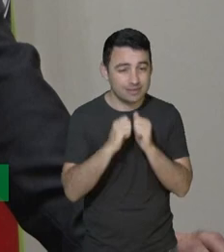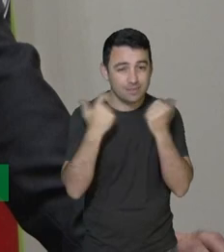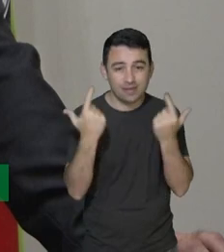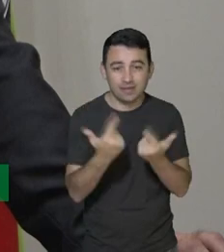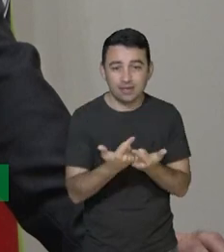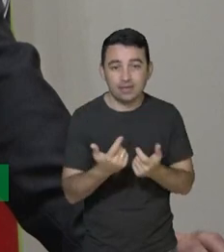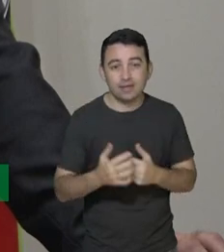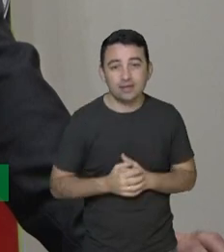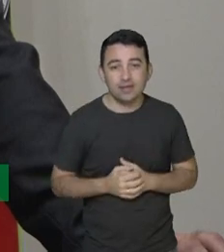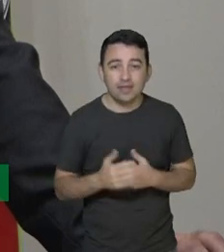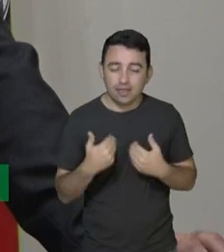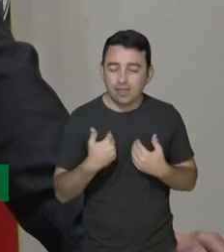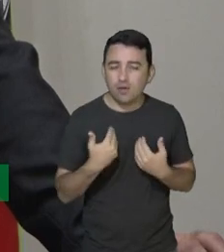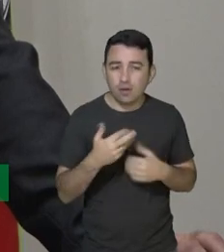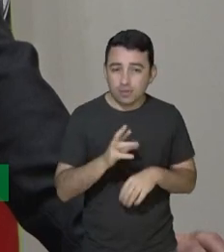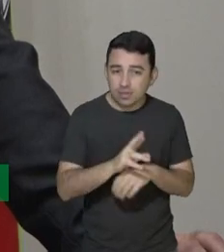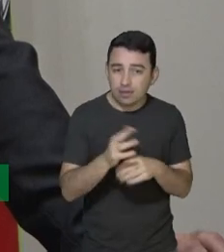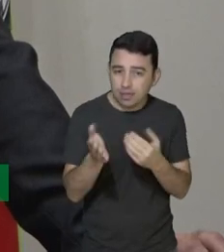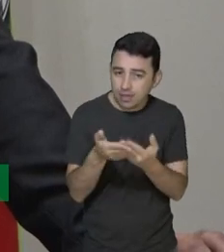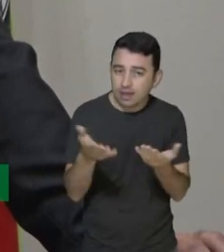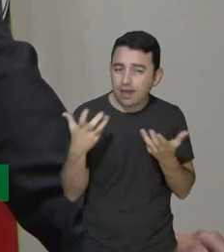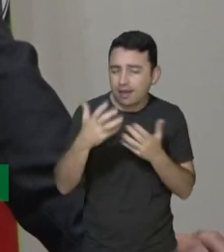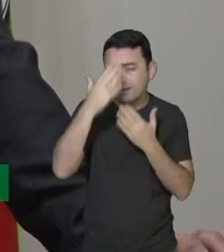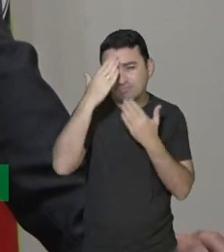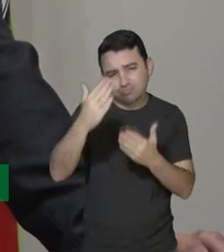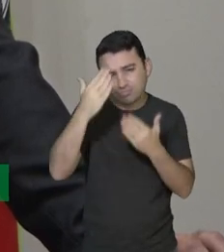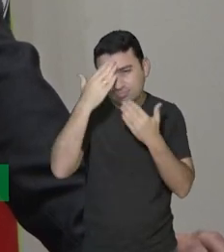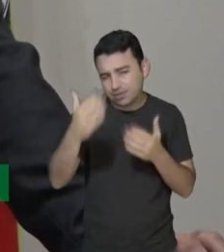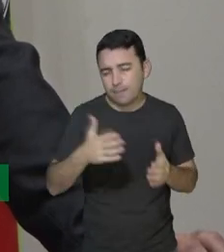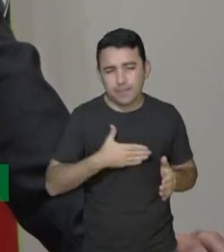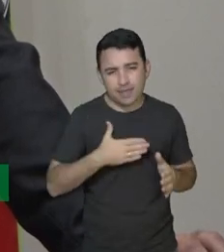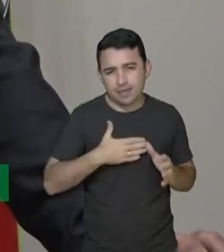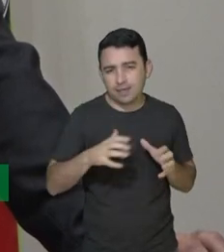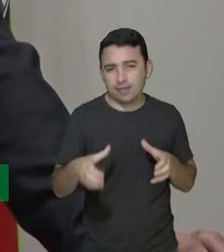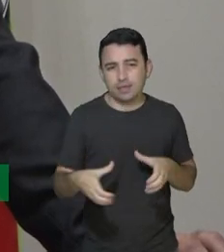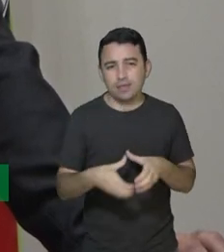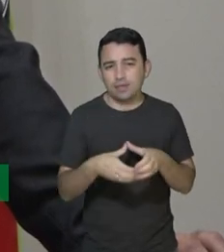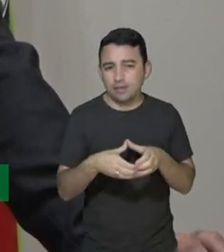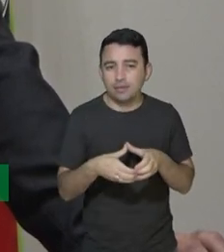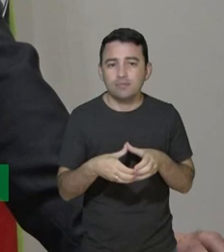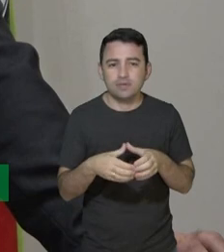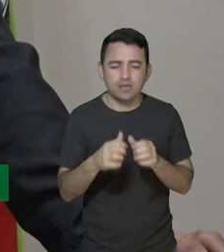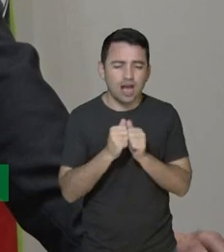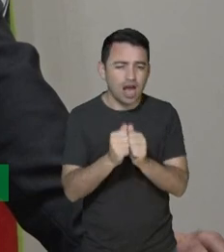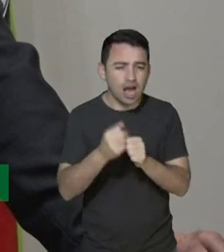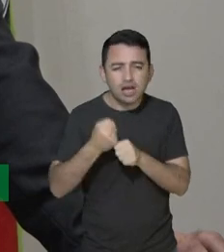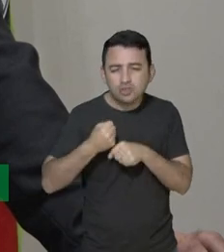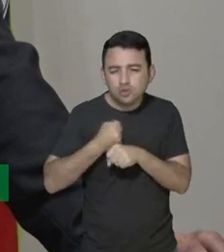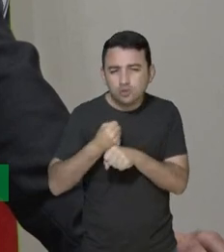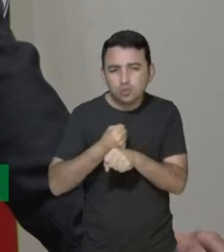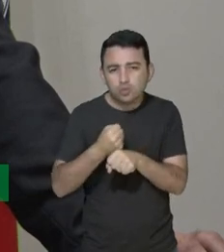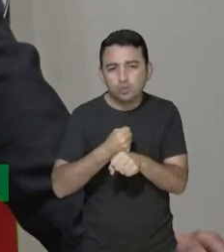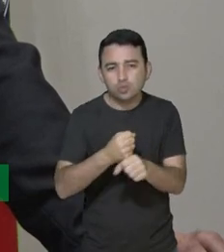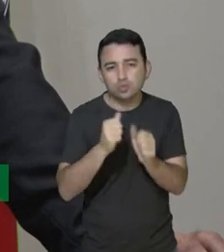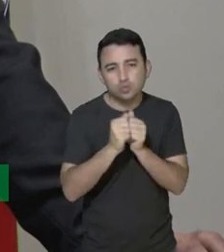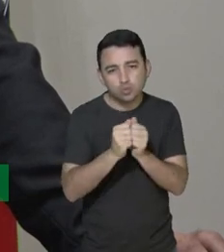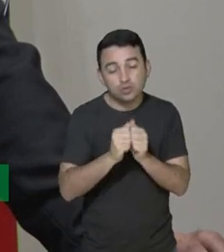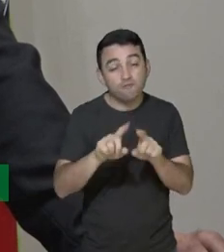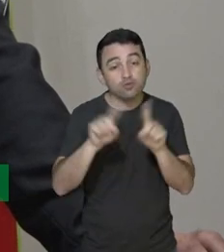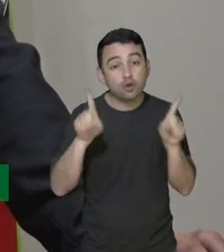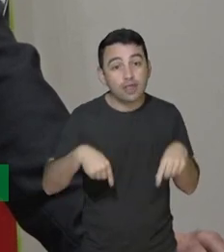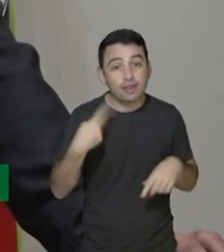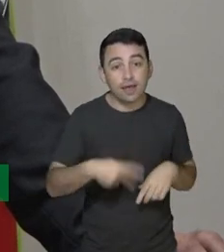deles, quero agradecer a toda a minha equipe, de coração, todos esses anos que estiveram comigo, aos funcionários da